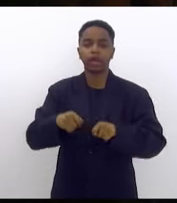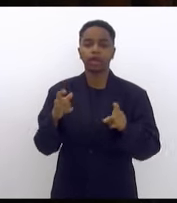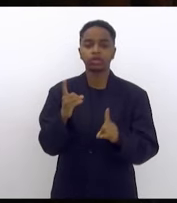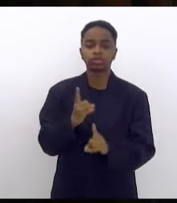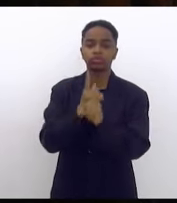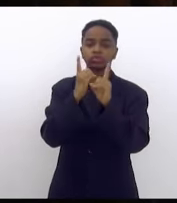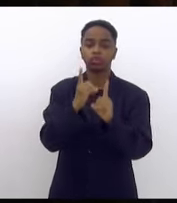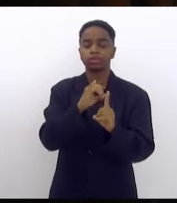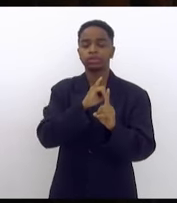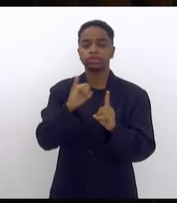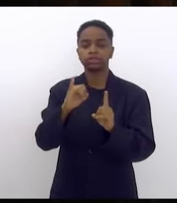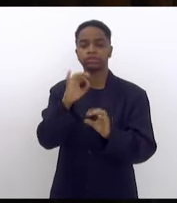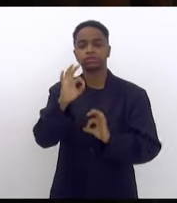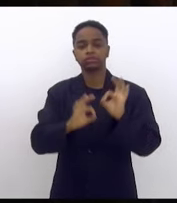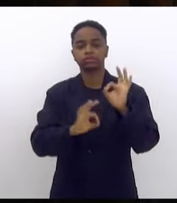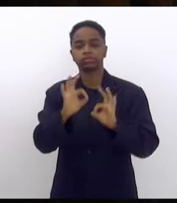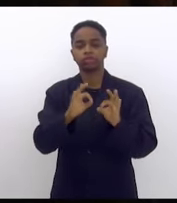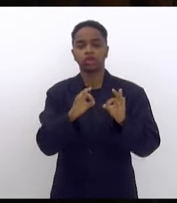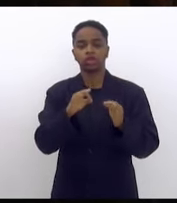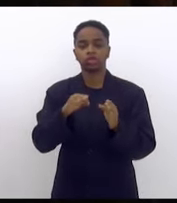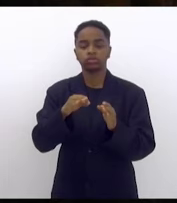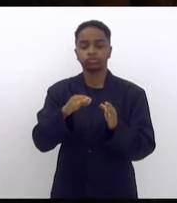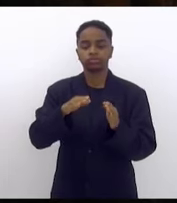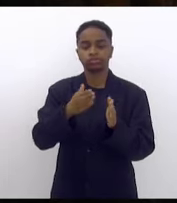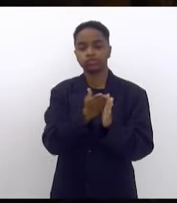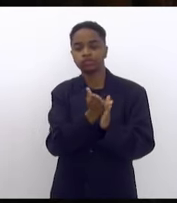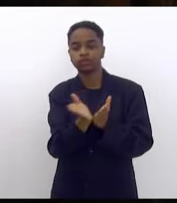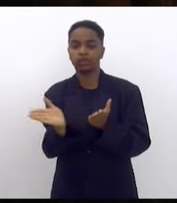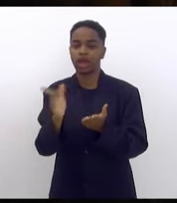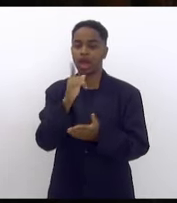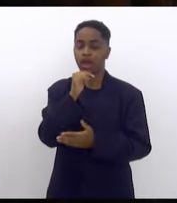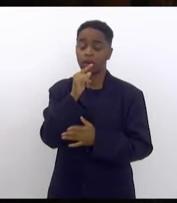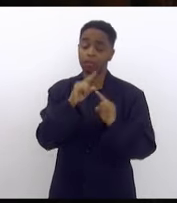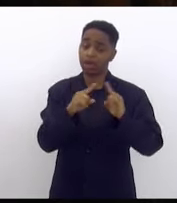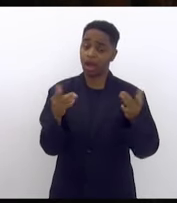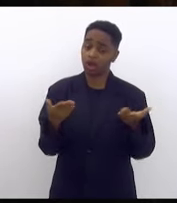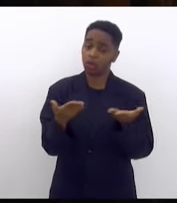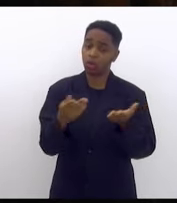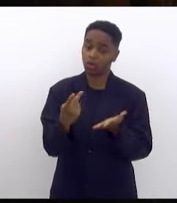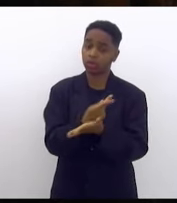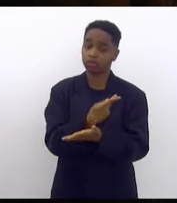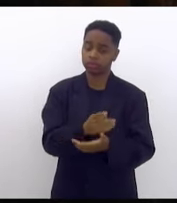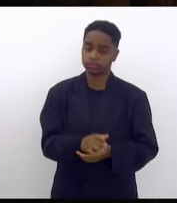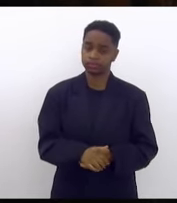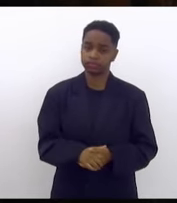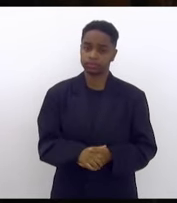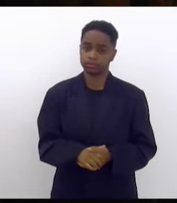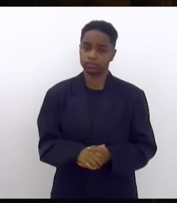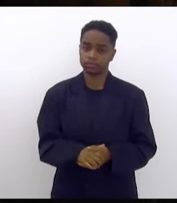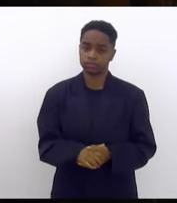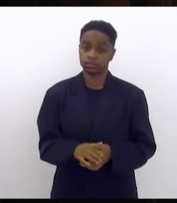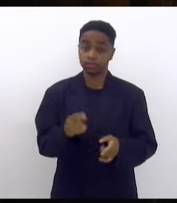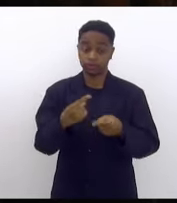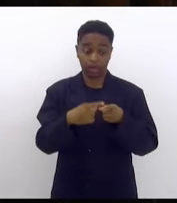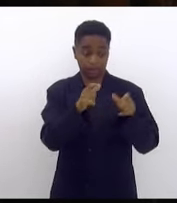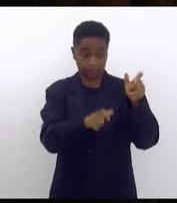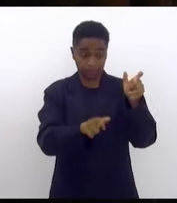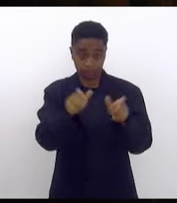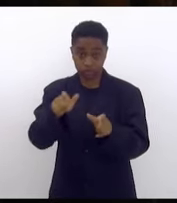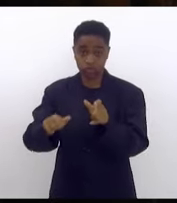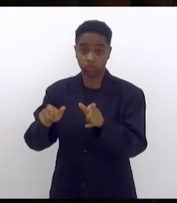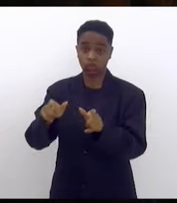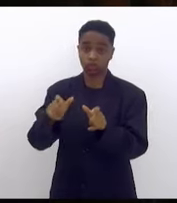de condutas. Desvio de conduta está tendo agora, que o consumidor está